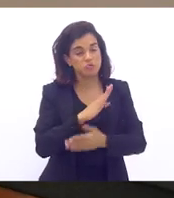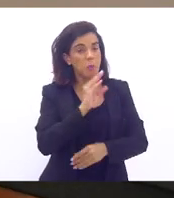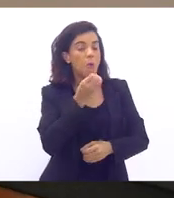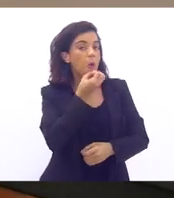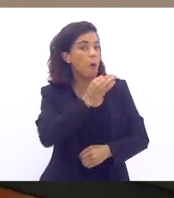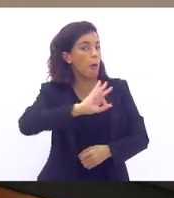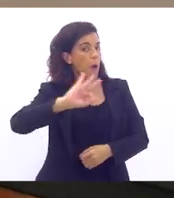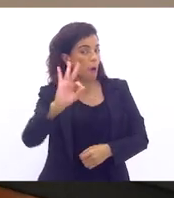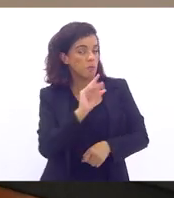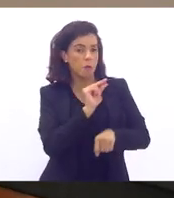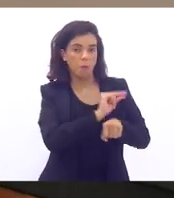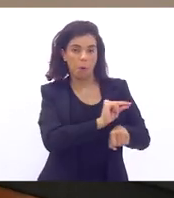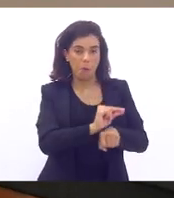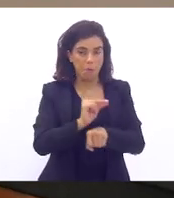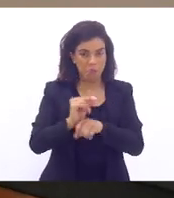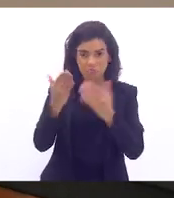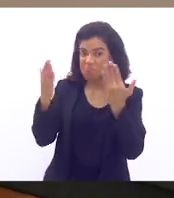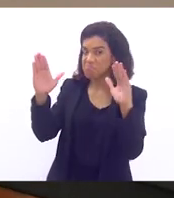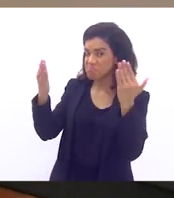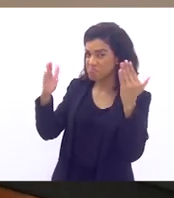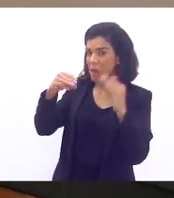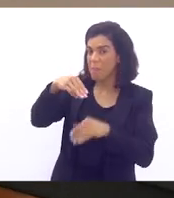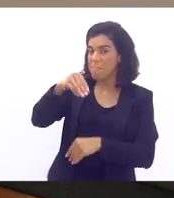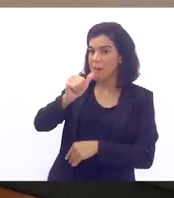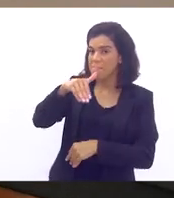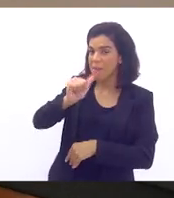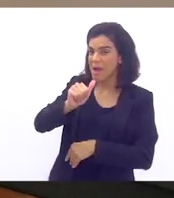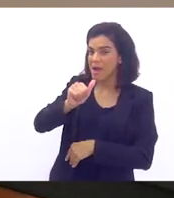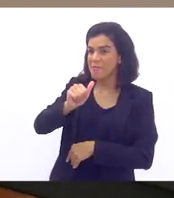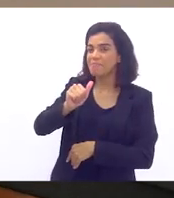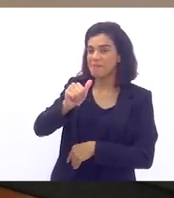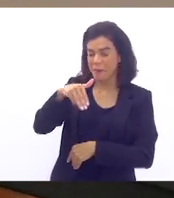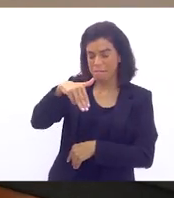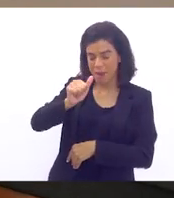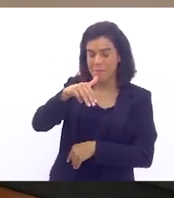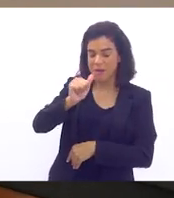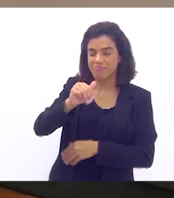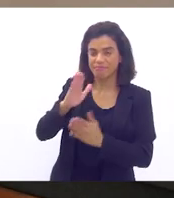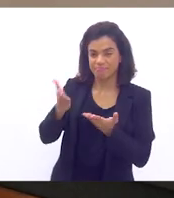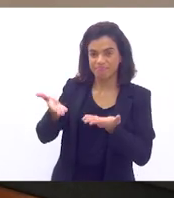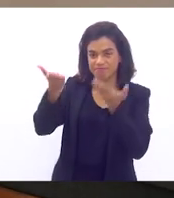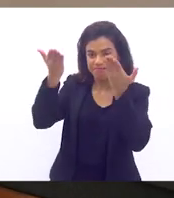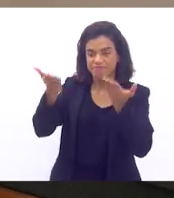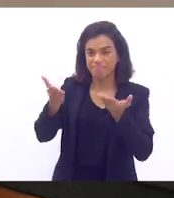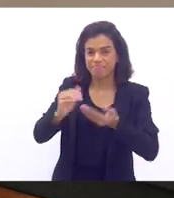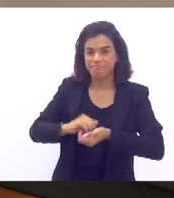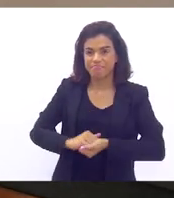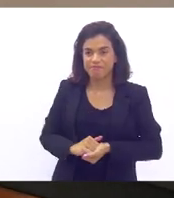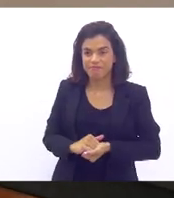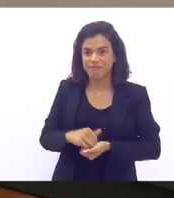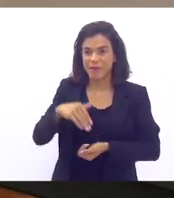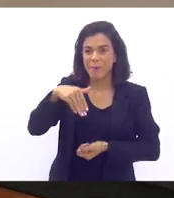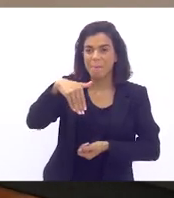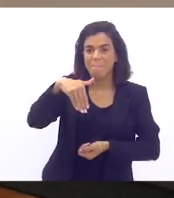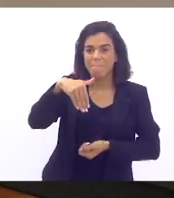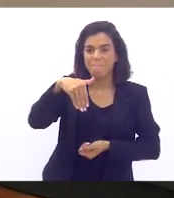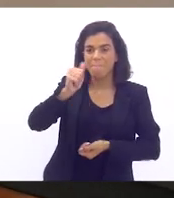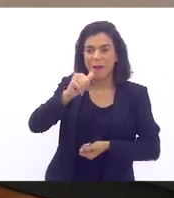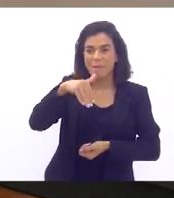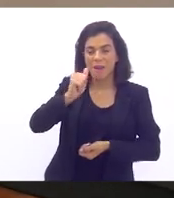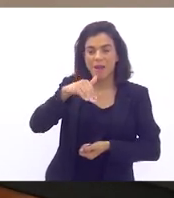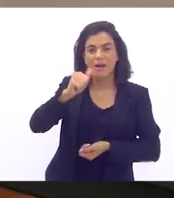cuidados né Eu quero que fazer minha homenagem a mama que me levanta a mão porque eu preciso que você levante ela é nosso